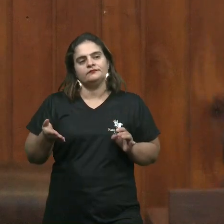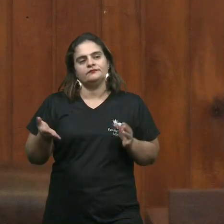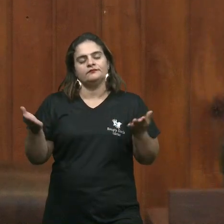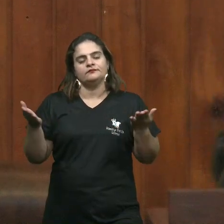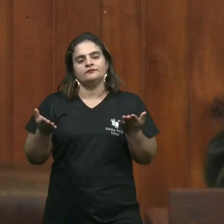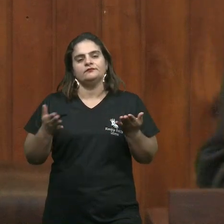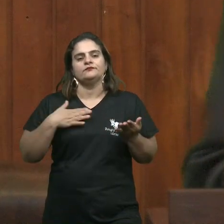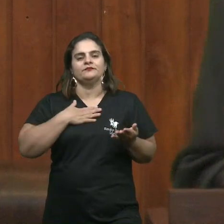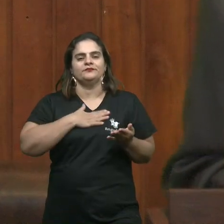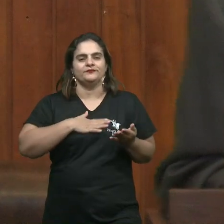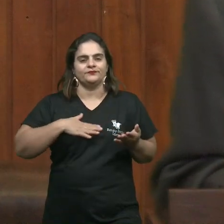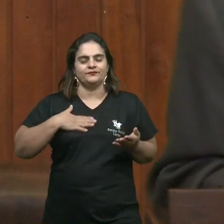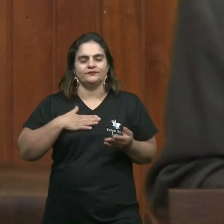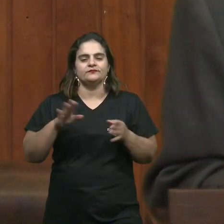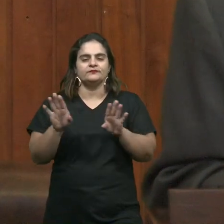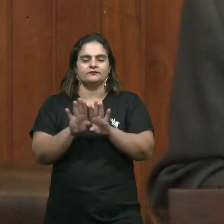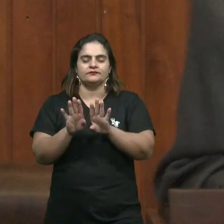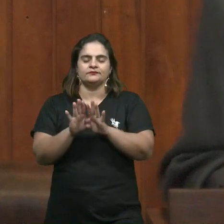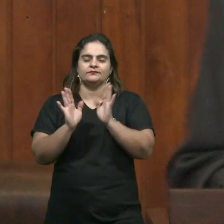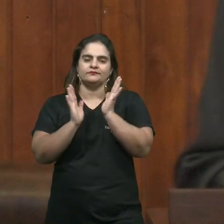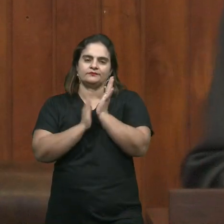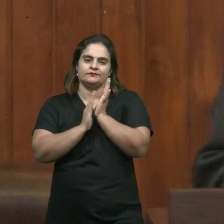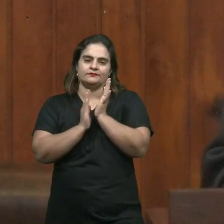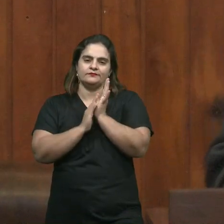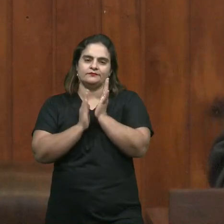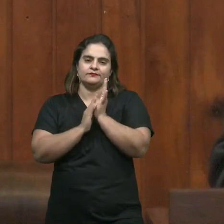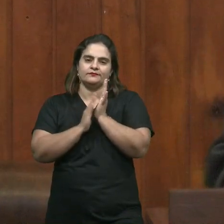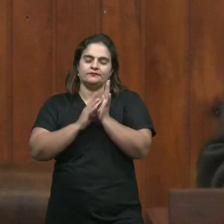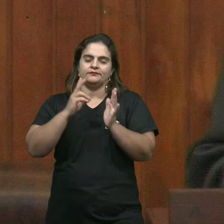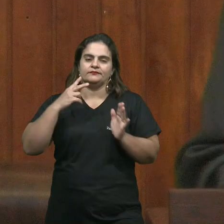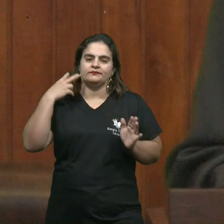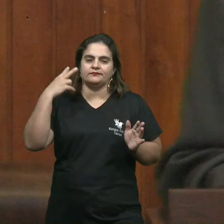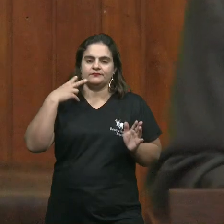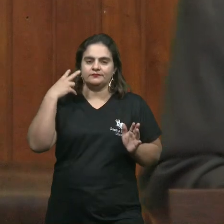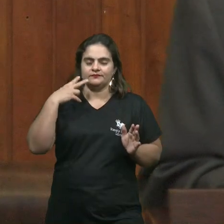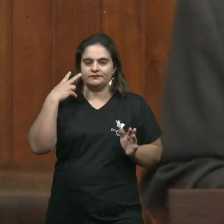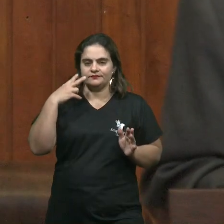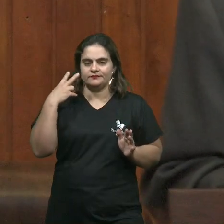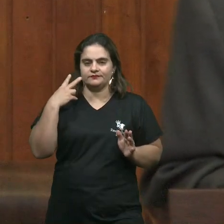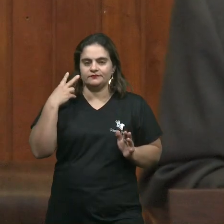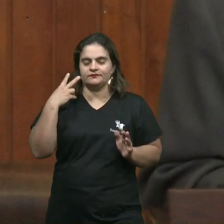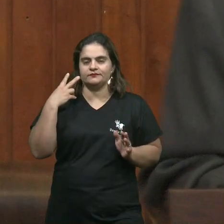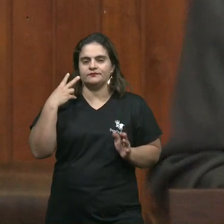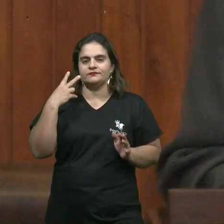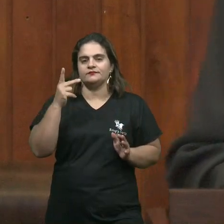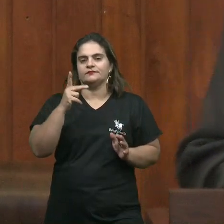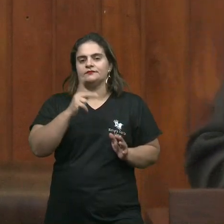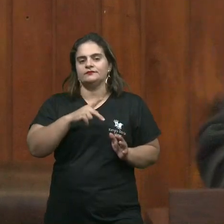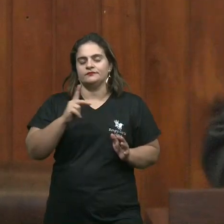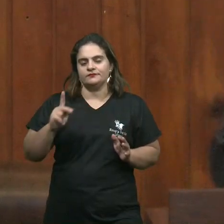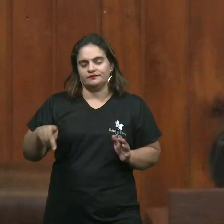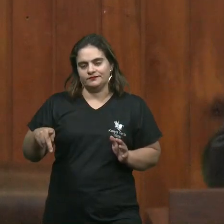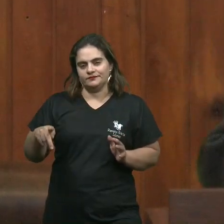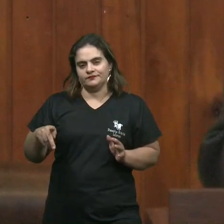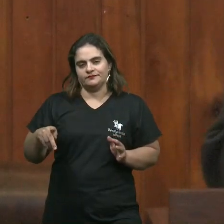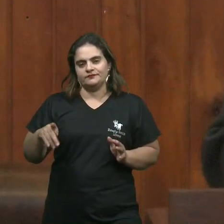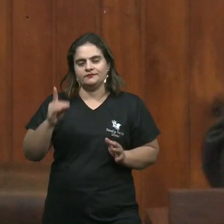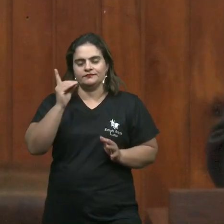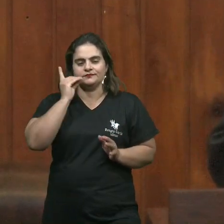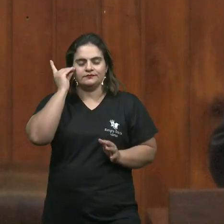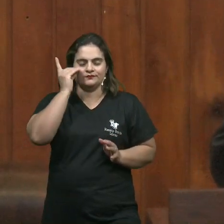gostaria de parabenizar a colega vereadora por apresentar este requerimento tão